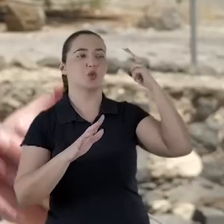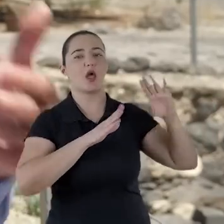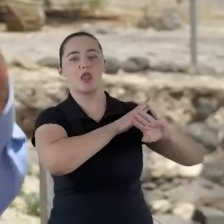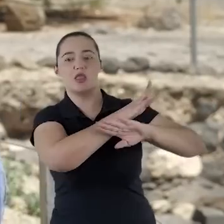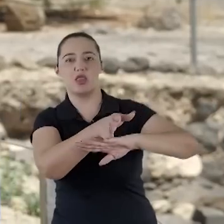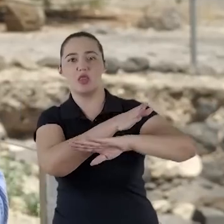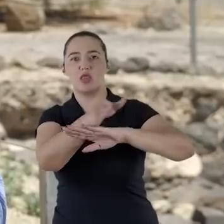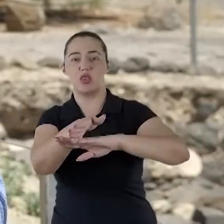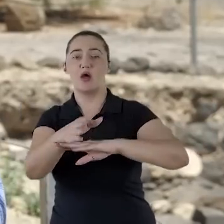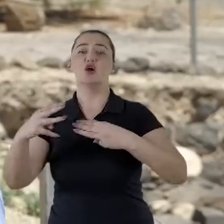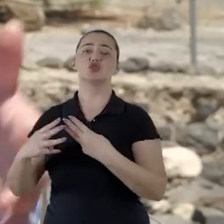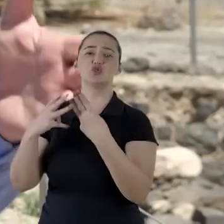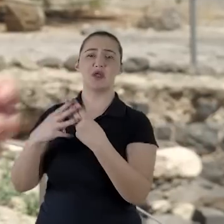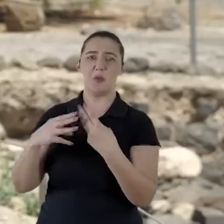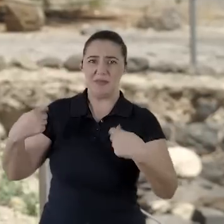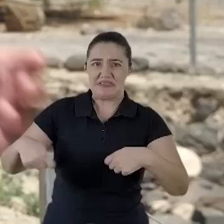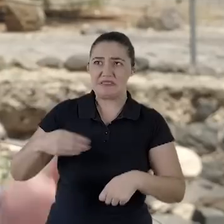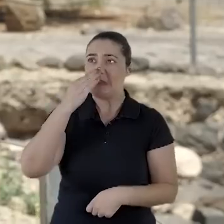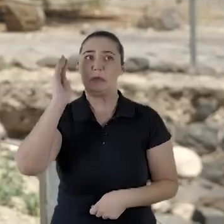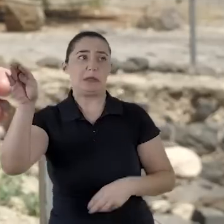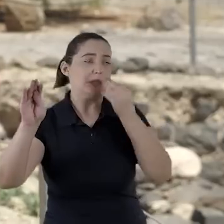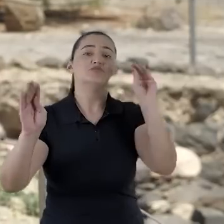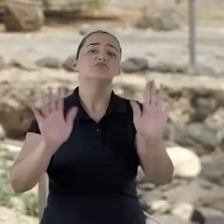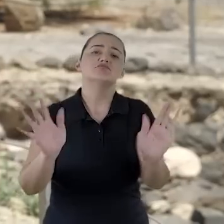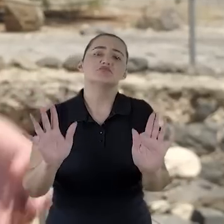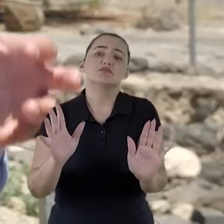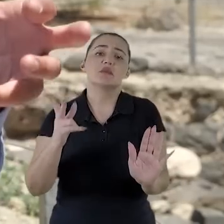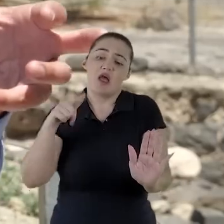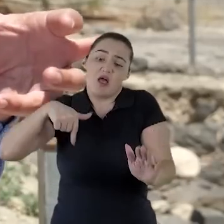sente que tem que resistir por conta de status e coisas assim.